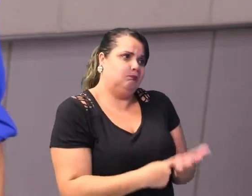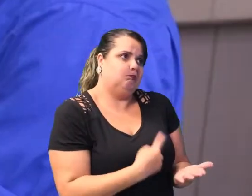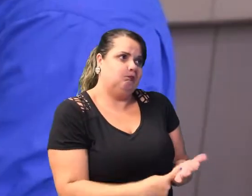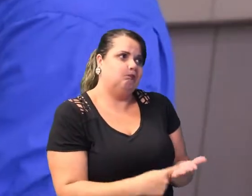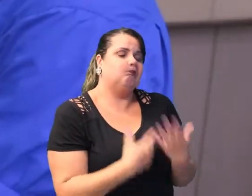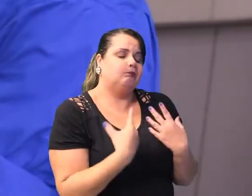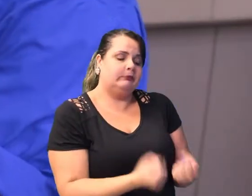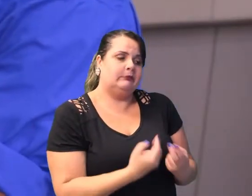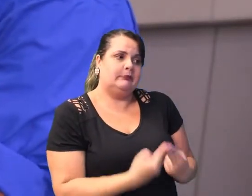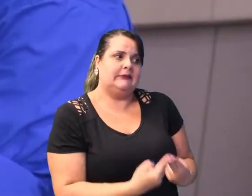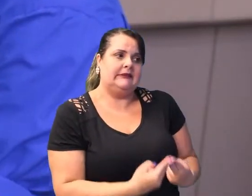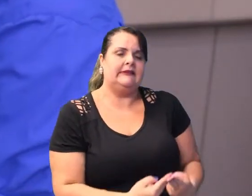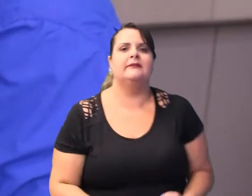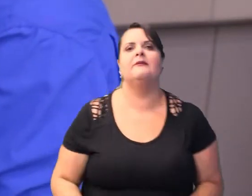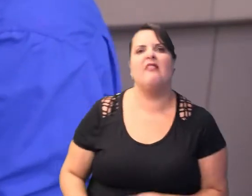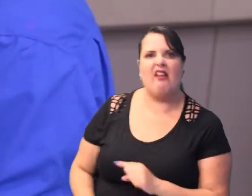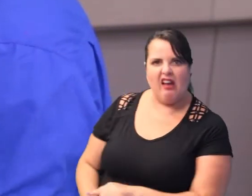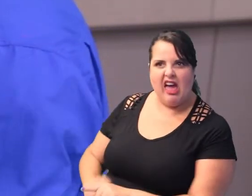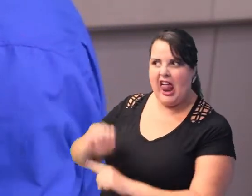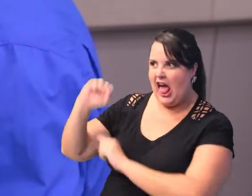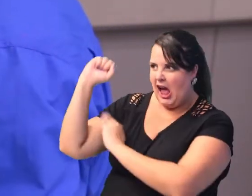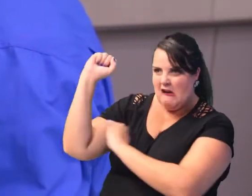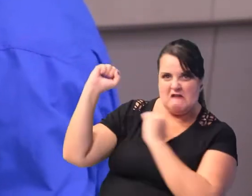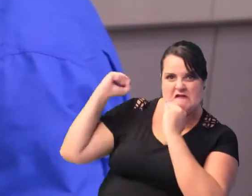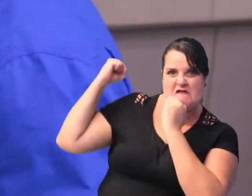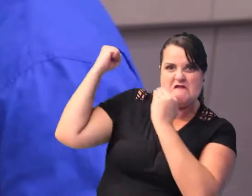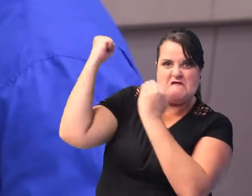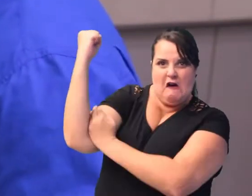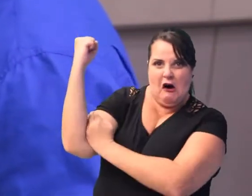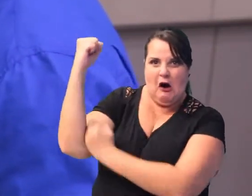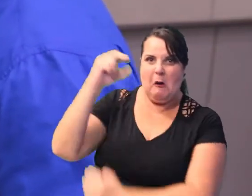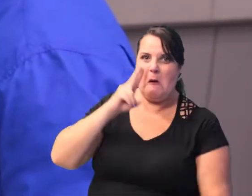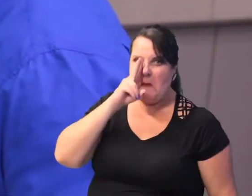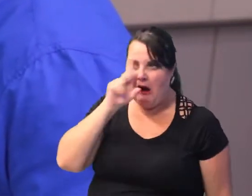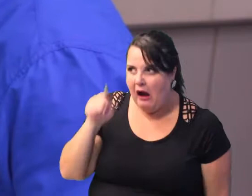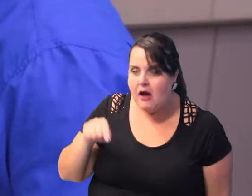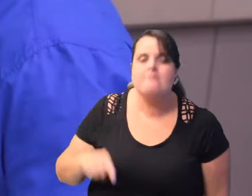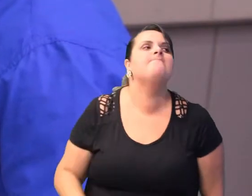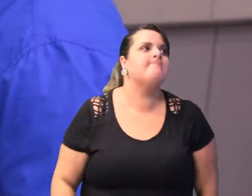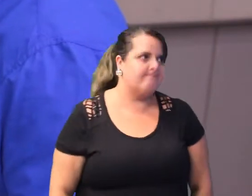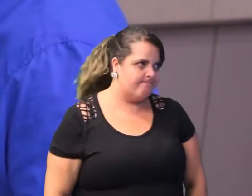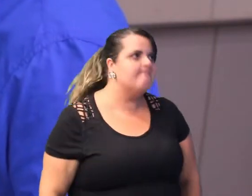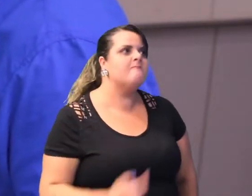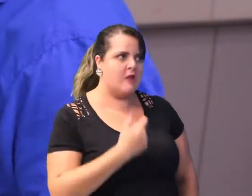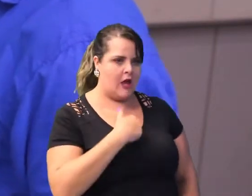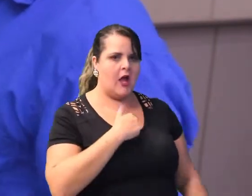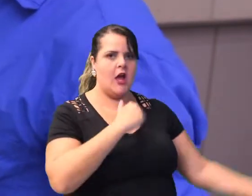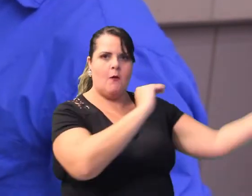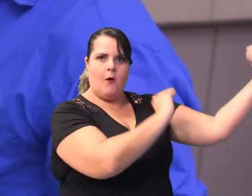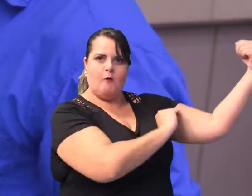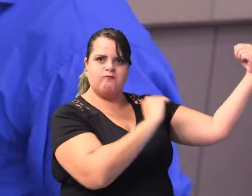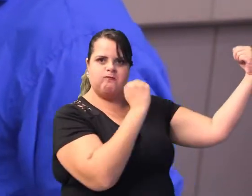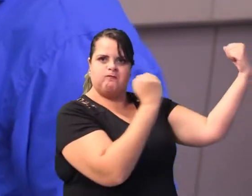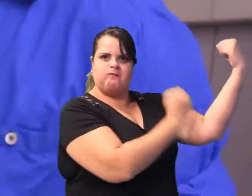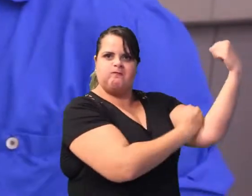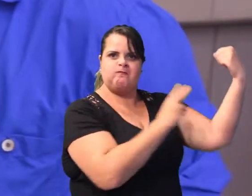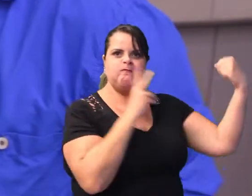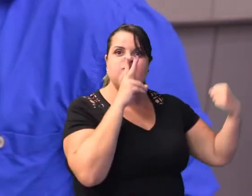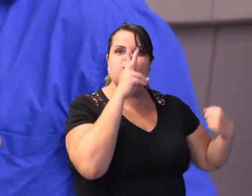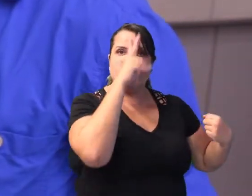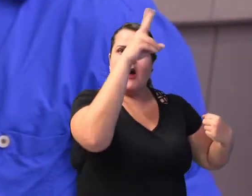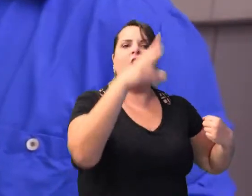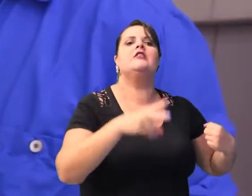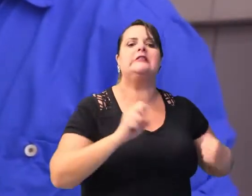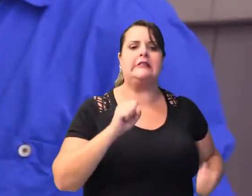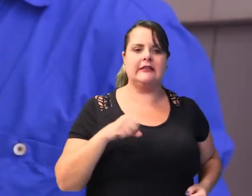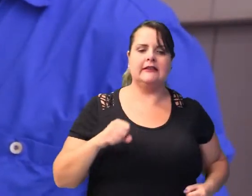agora outra mais forte que eu fui um homem foi achado era forte eu me considero eu sou forte é o senhor é um problema que gera